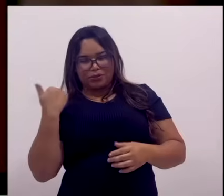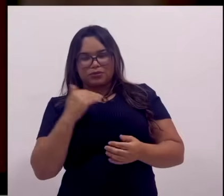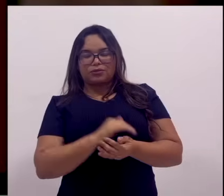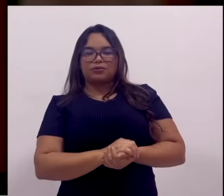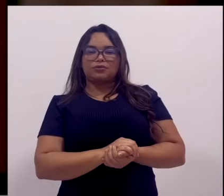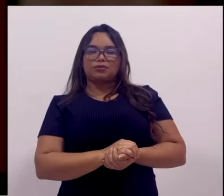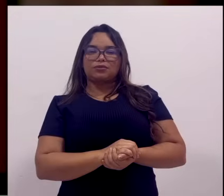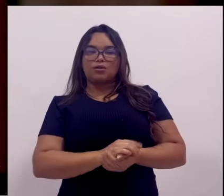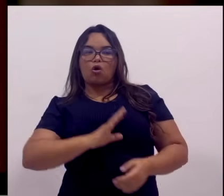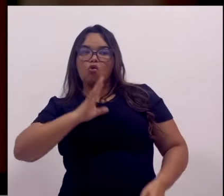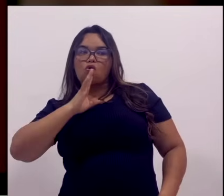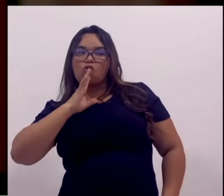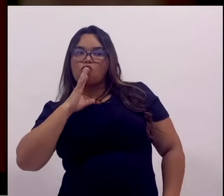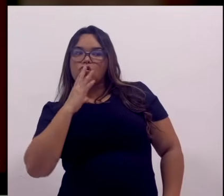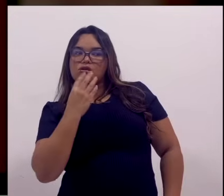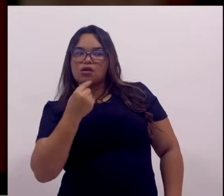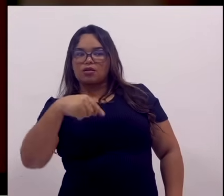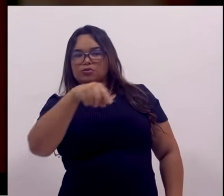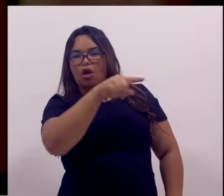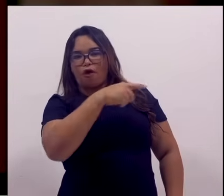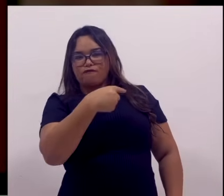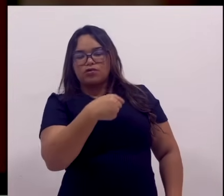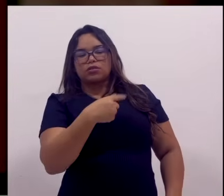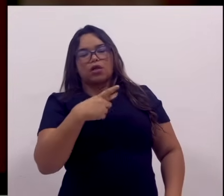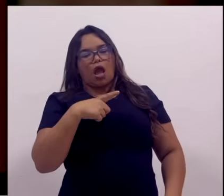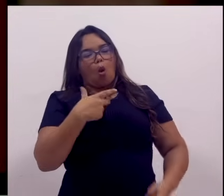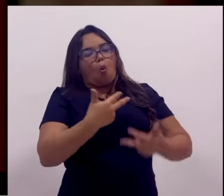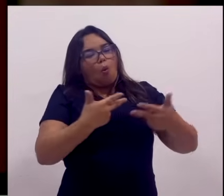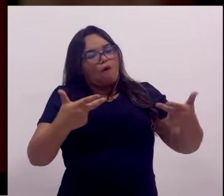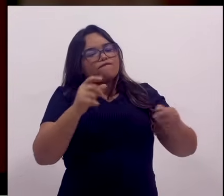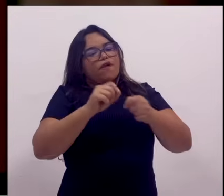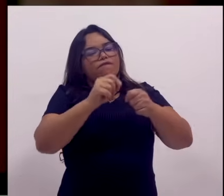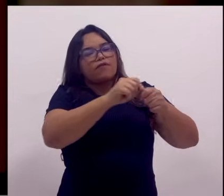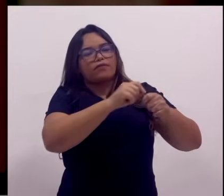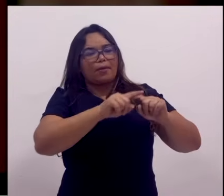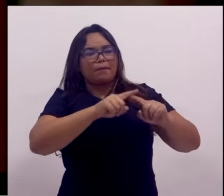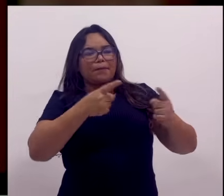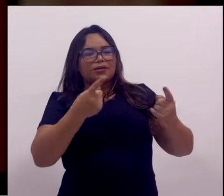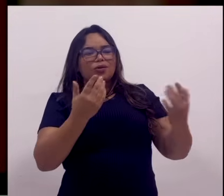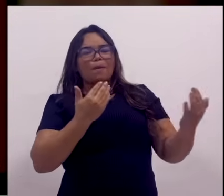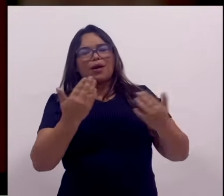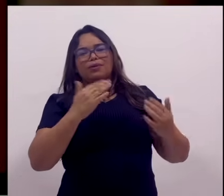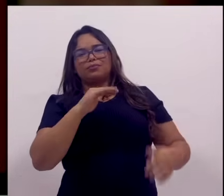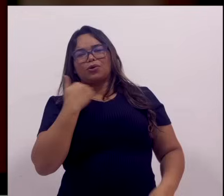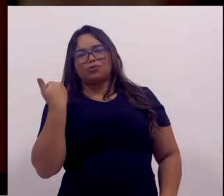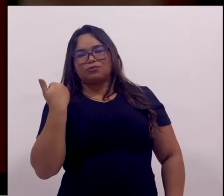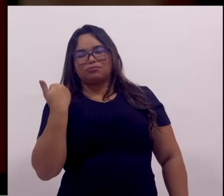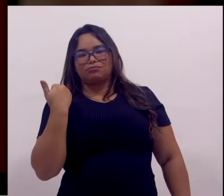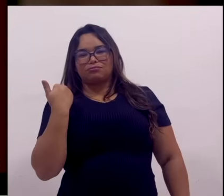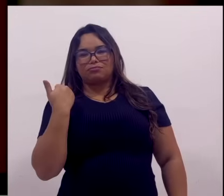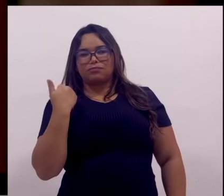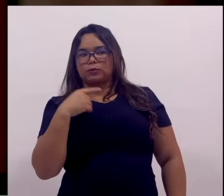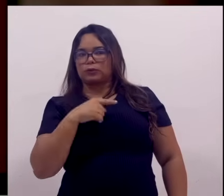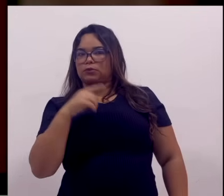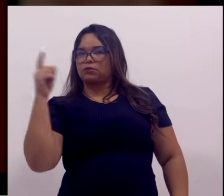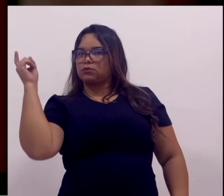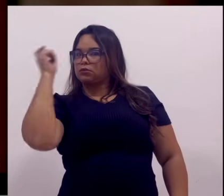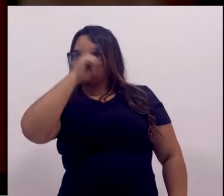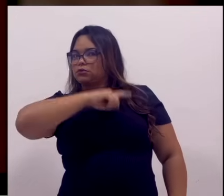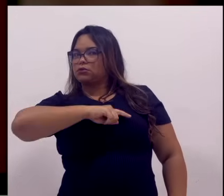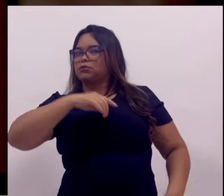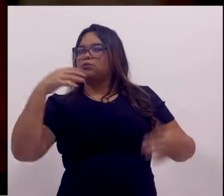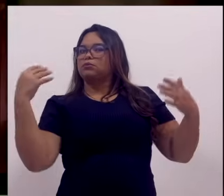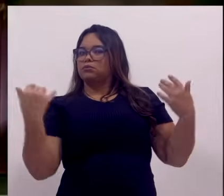morta. Conheço as tuas obras, que tens nome de que está vivo, mas estás morto. Este é um